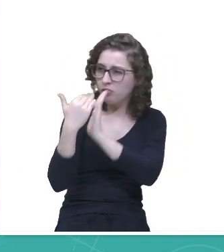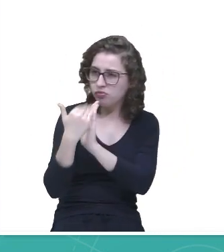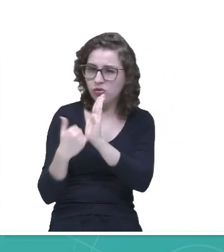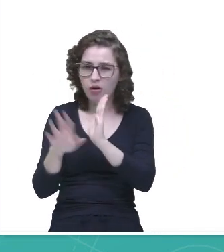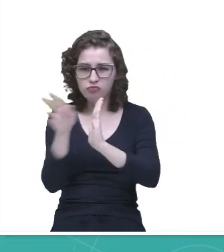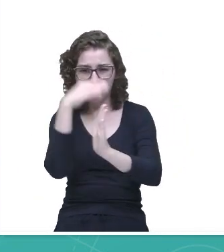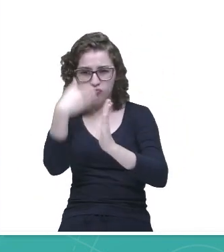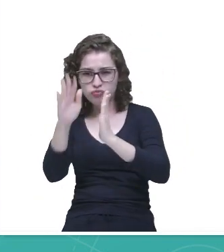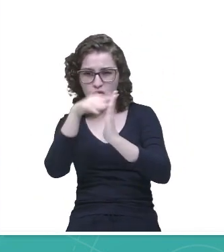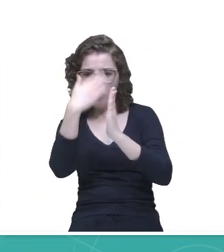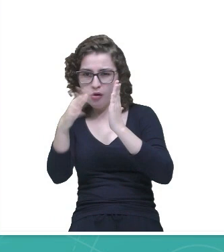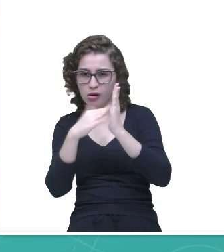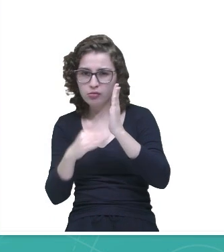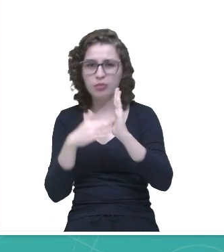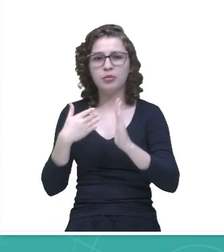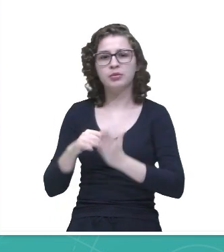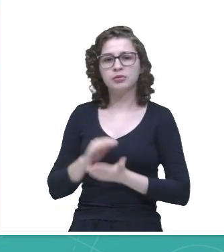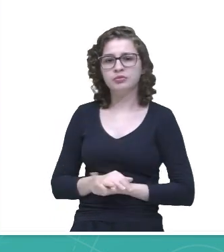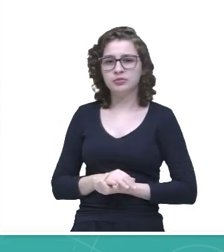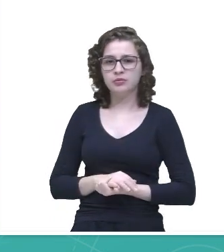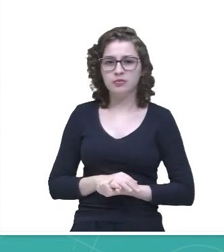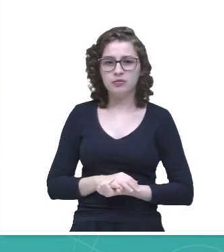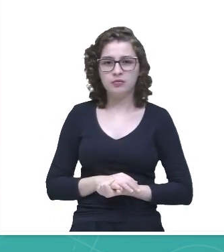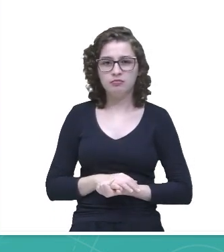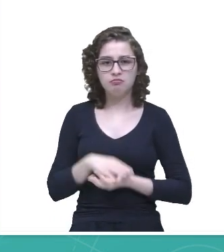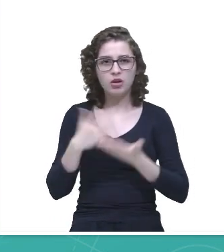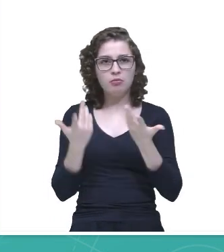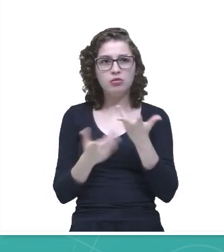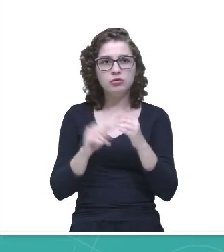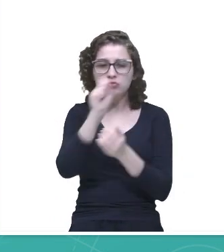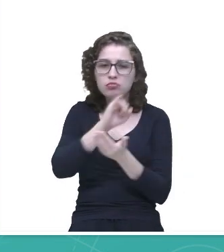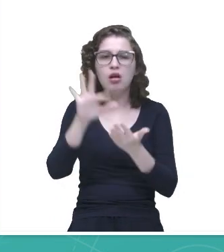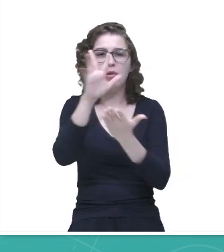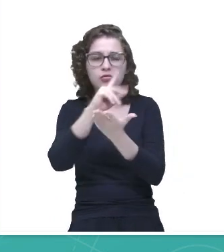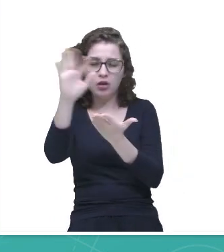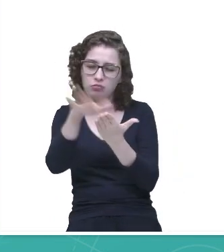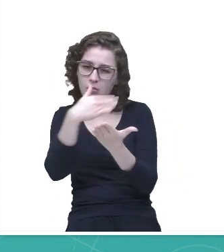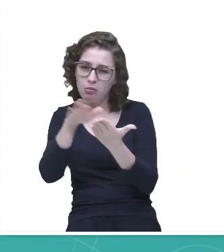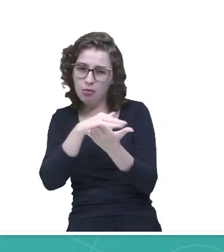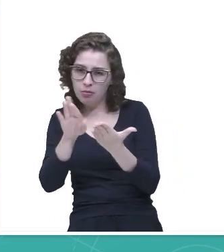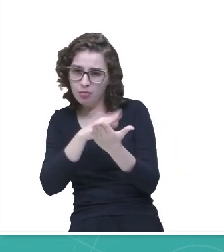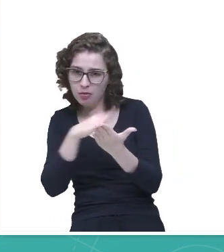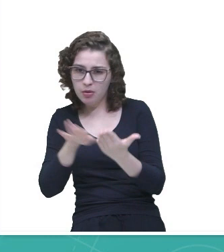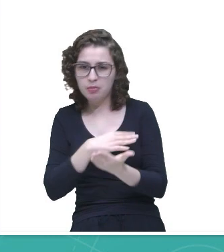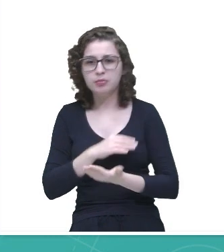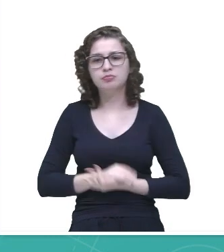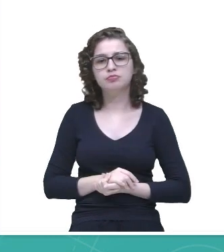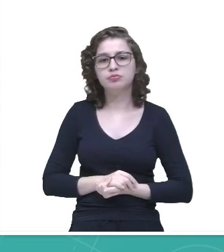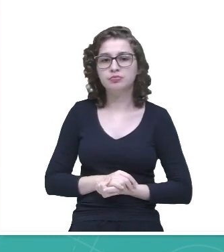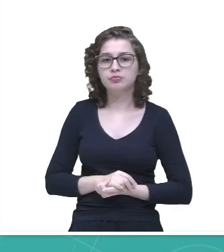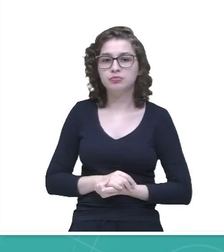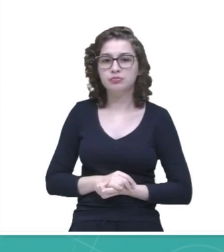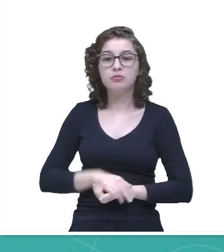pinceladas para criar efeitos óticos que completassem as obras. Então, nós falamos, vocês